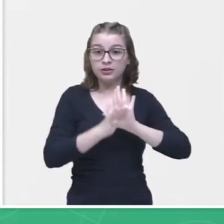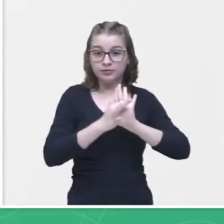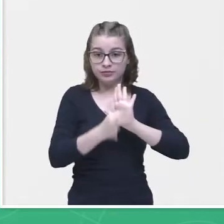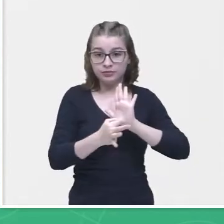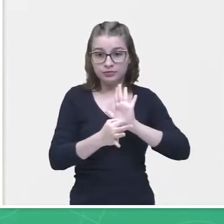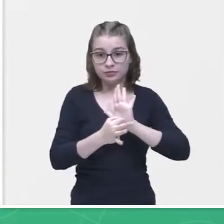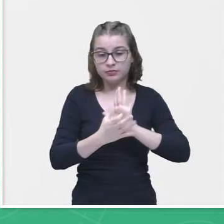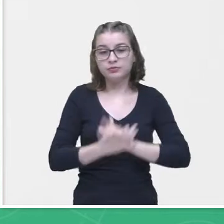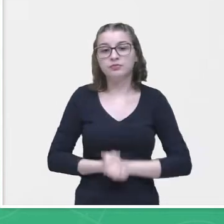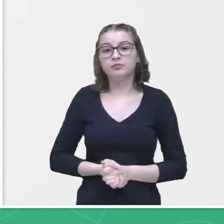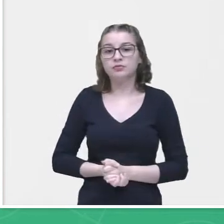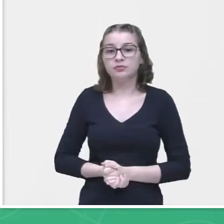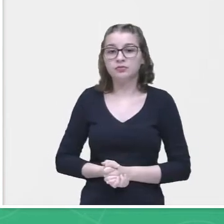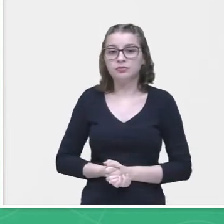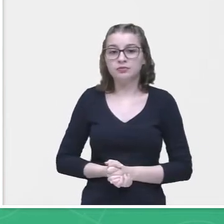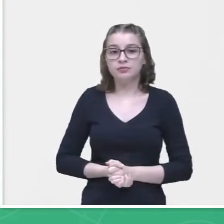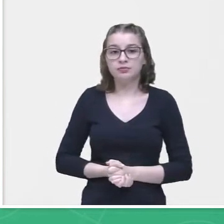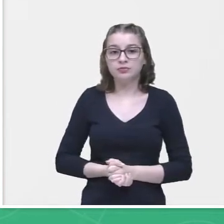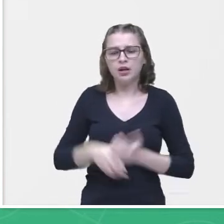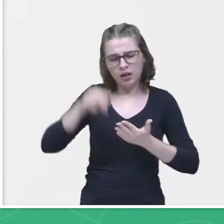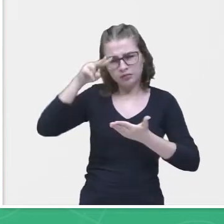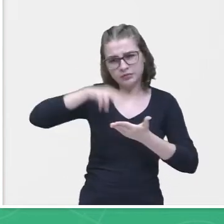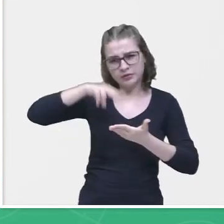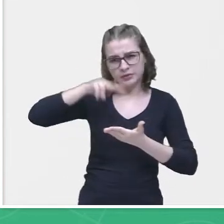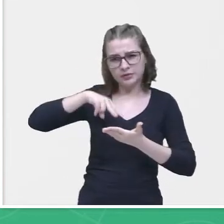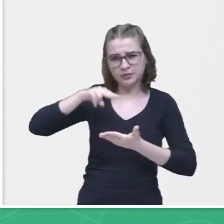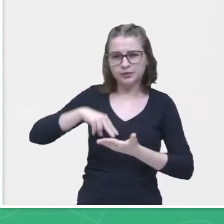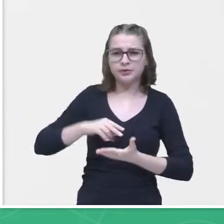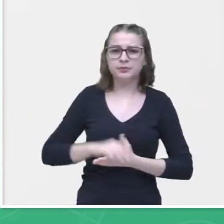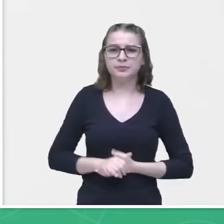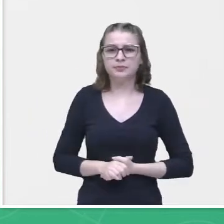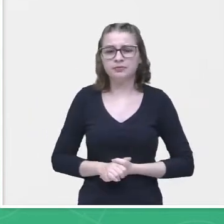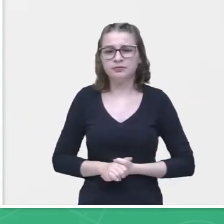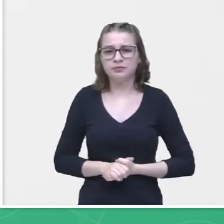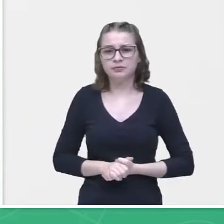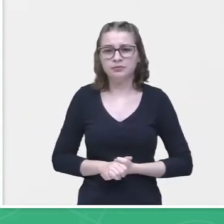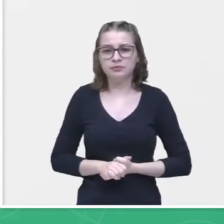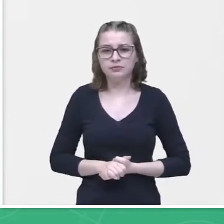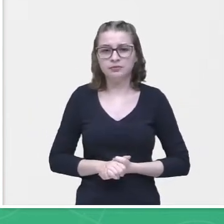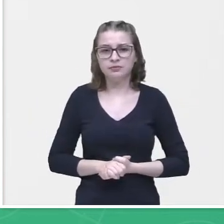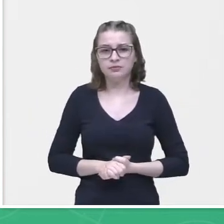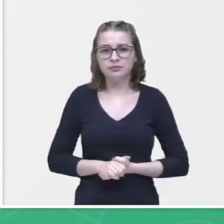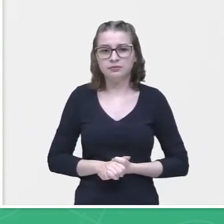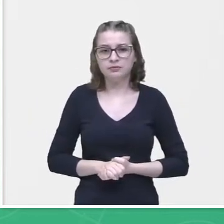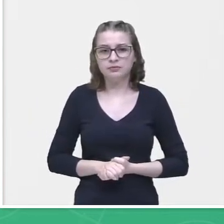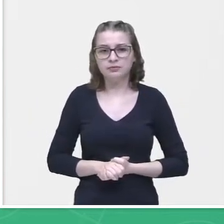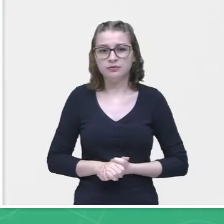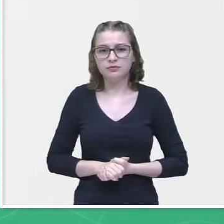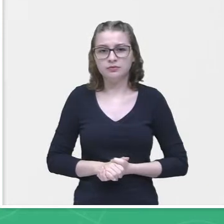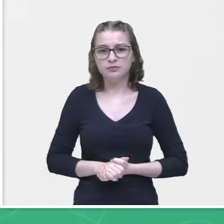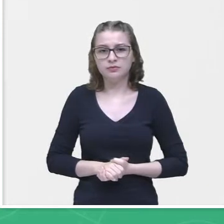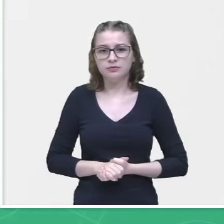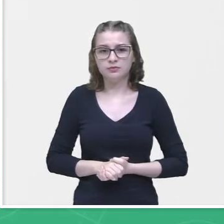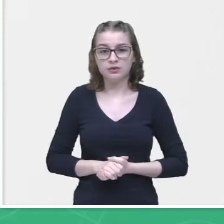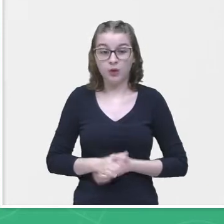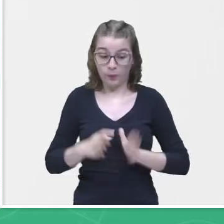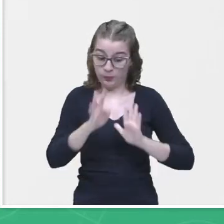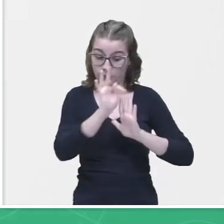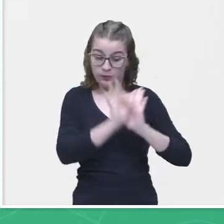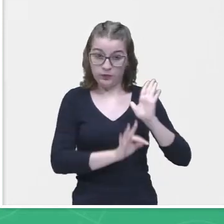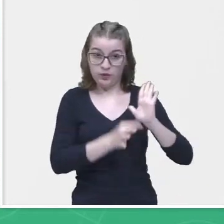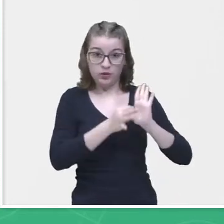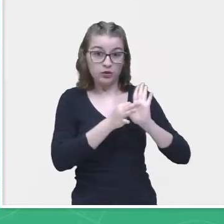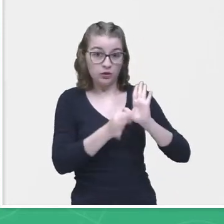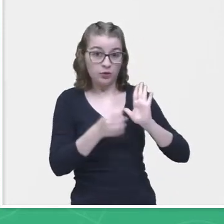Leia comigo, pode ser no 3? Tudo bem? Pode ser assim? 1, 2, 3. Vamos lá. O texto de opinião é